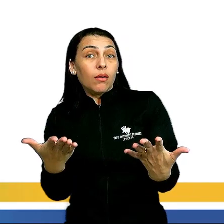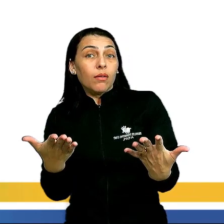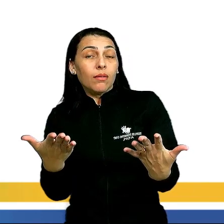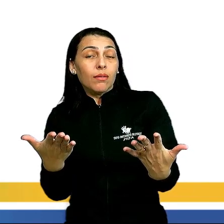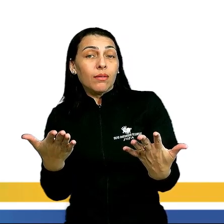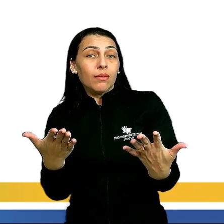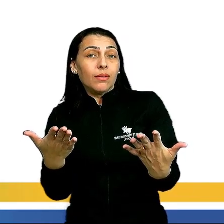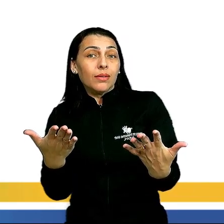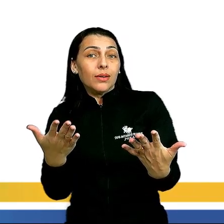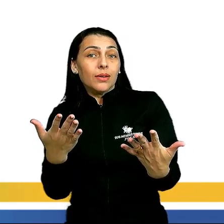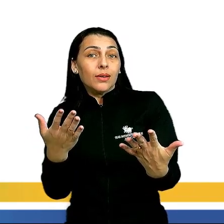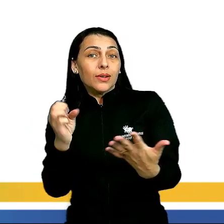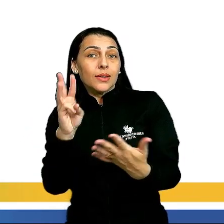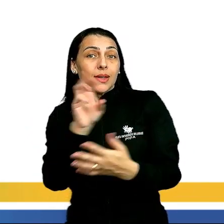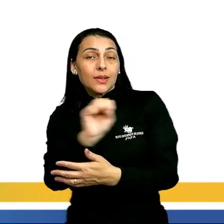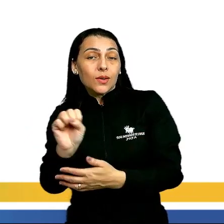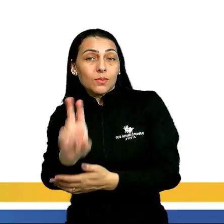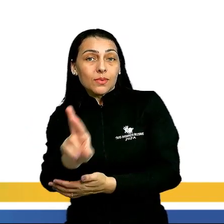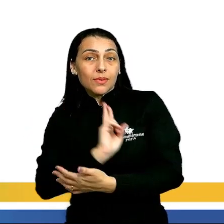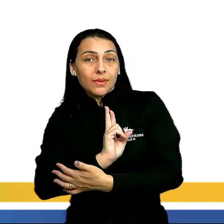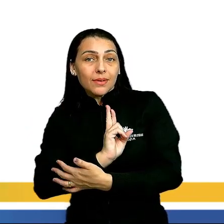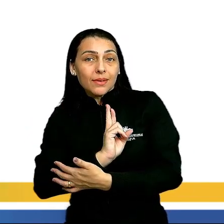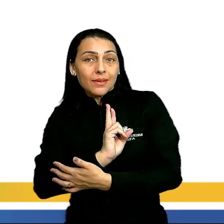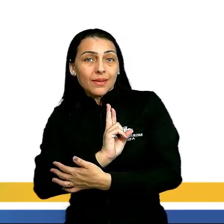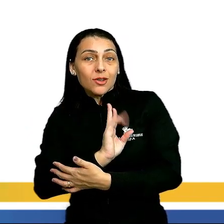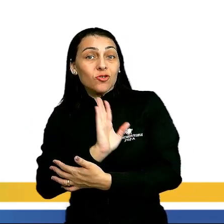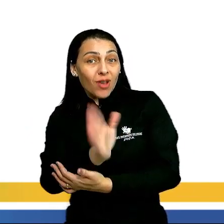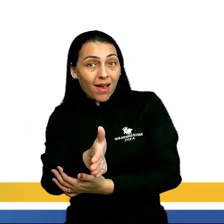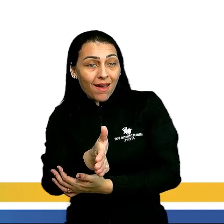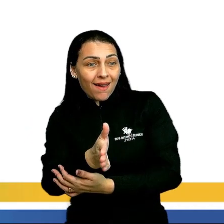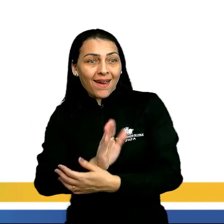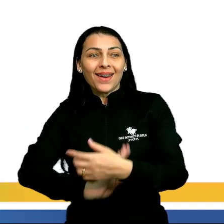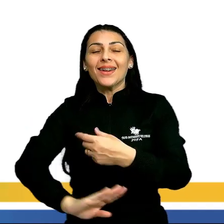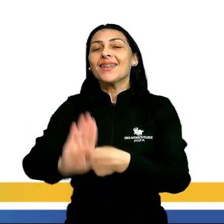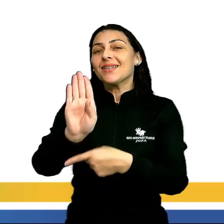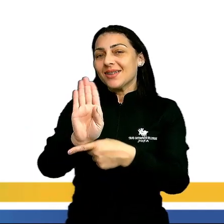aí? 3 segundos para responder. Já?